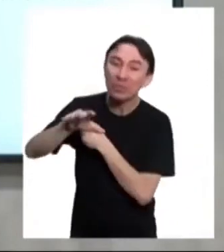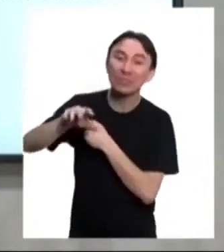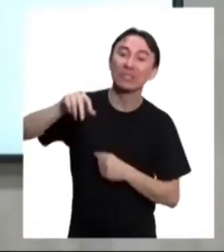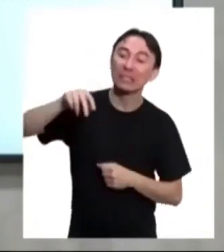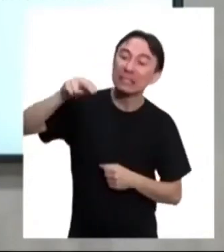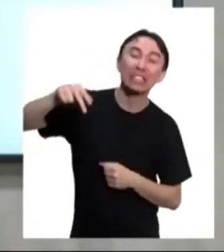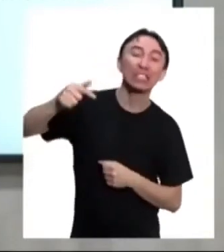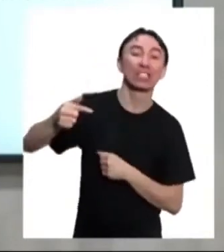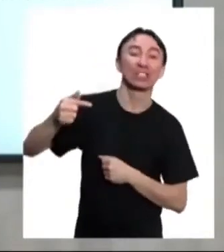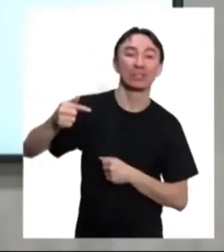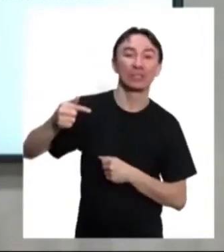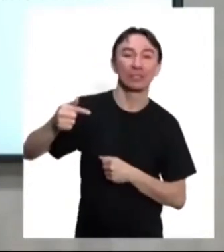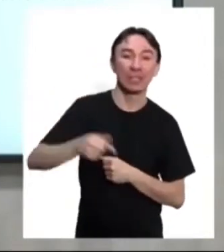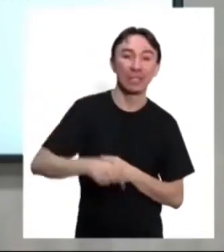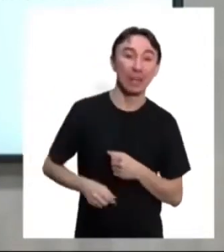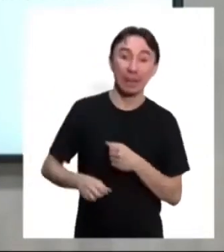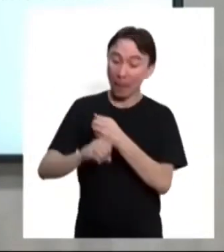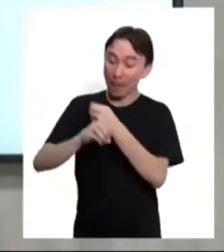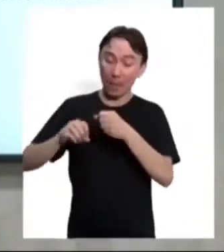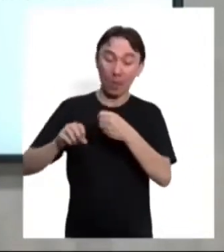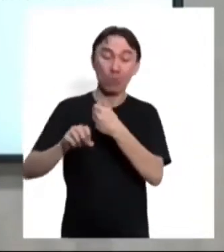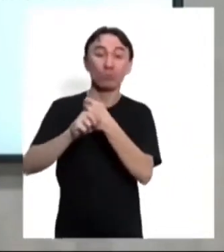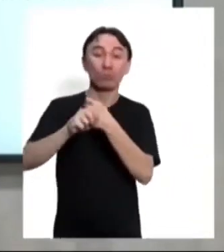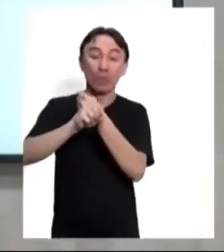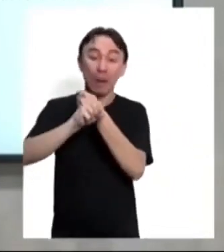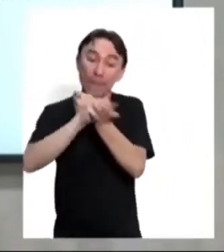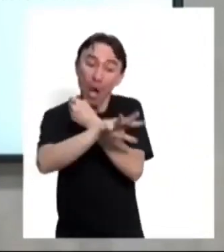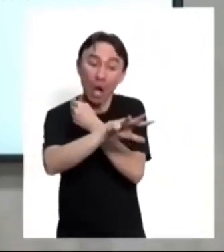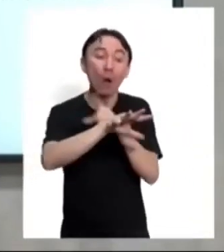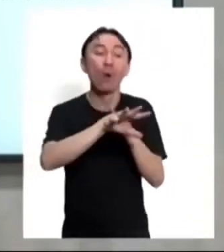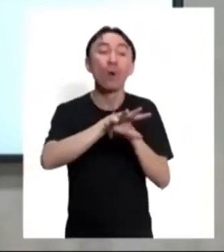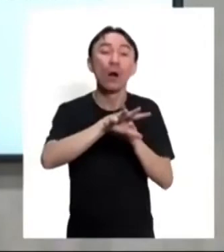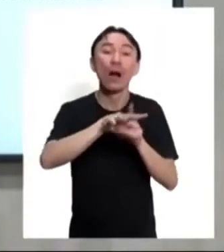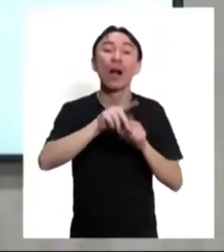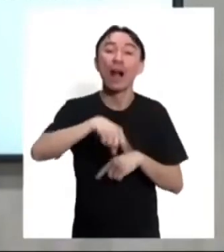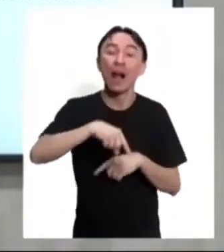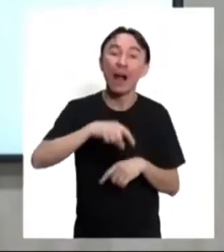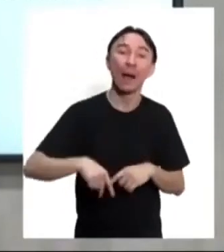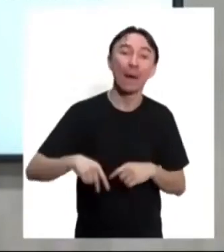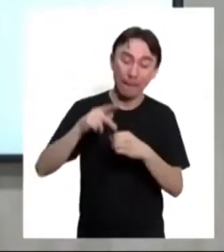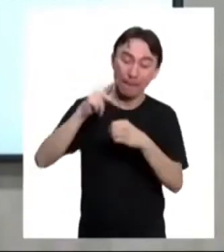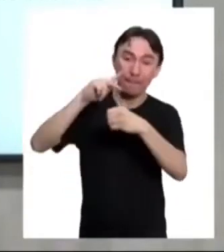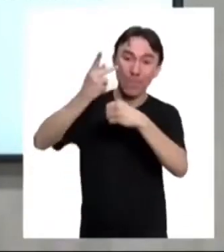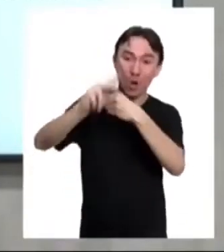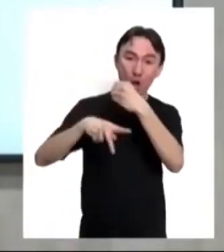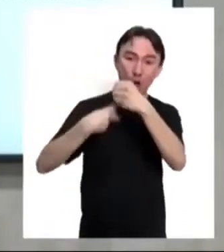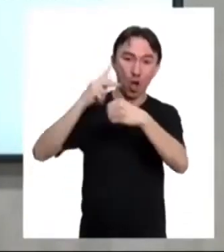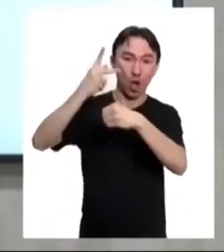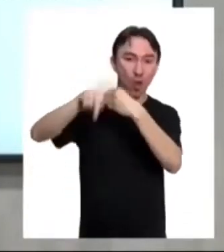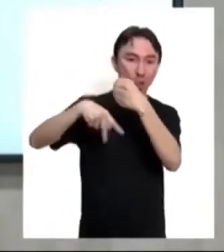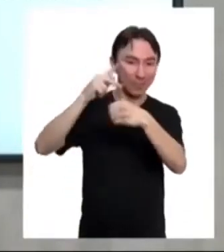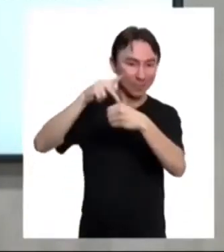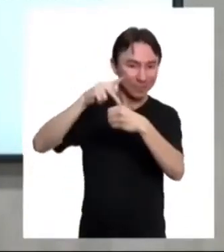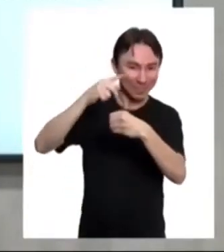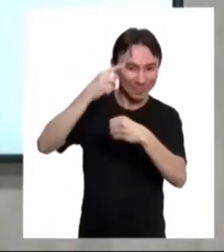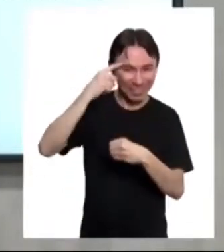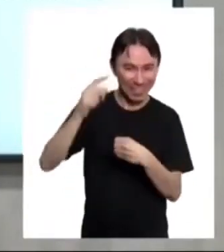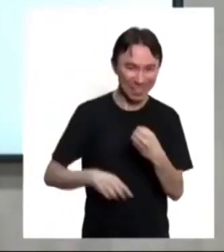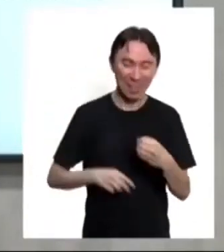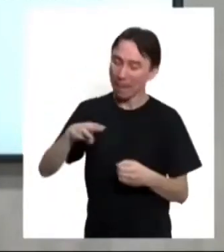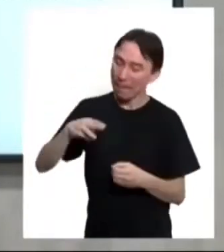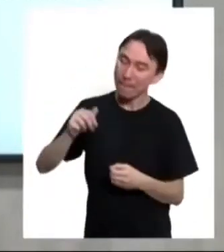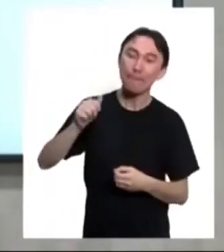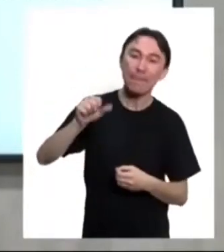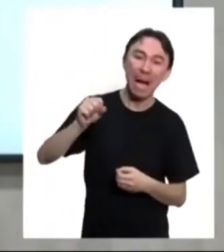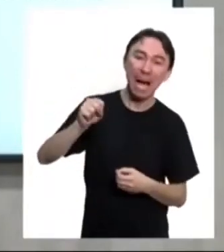próton. E quando ele emite próton, a massa dele, que era 14 com 15, continua agora 14, porque o